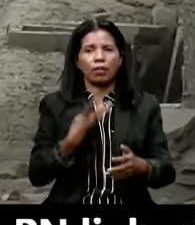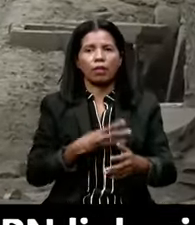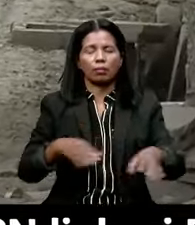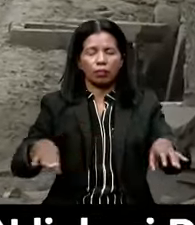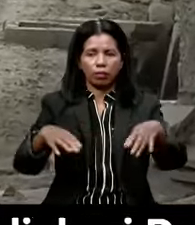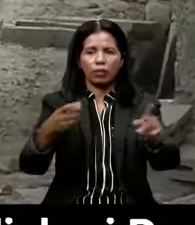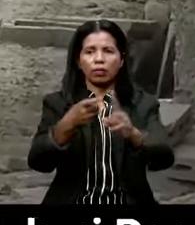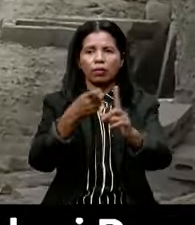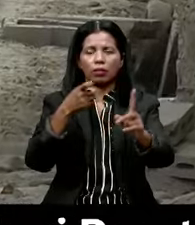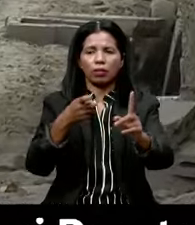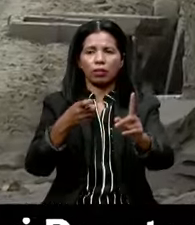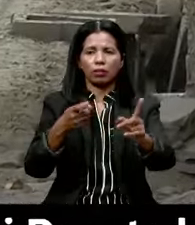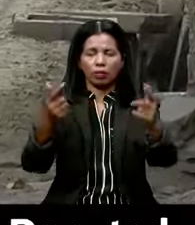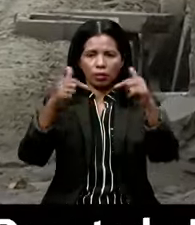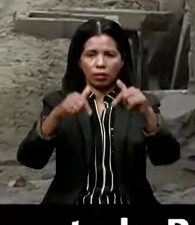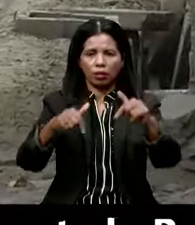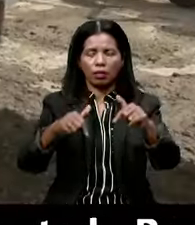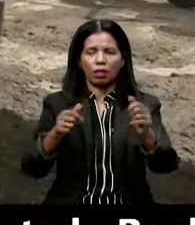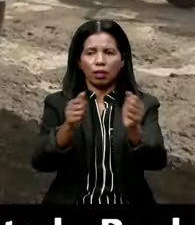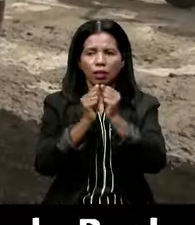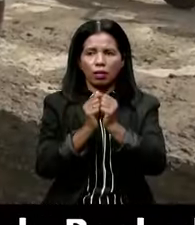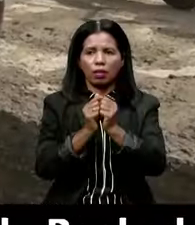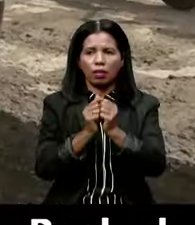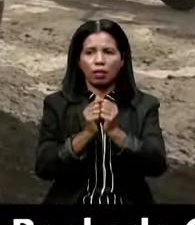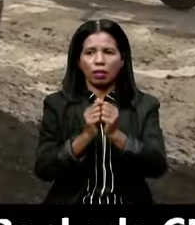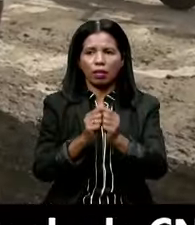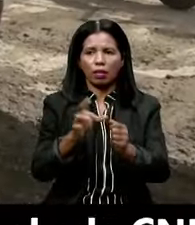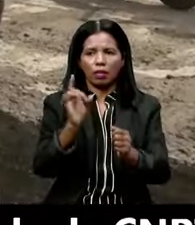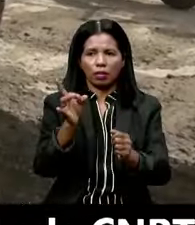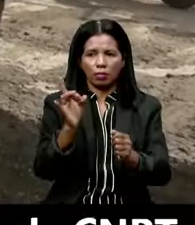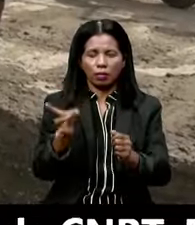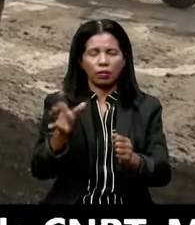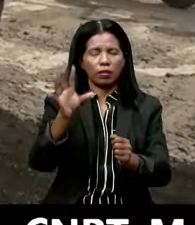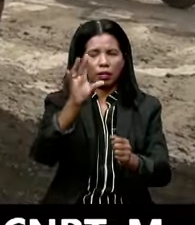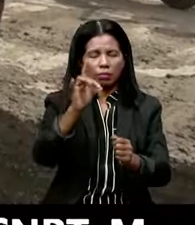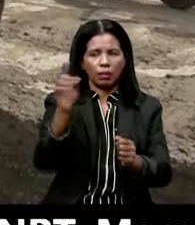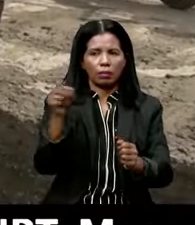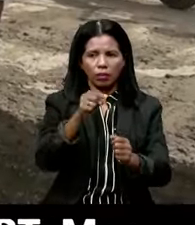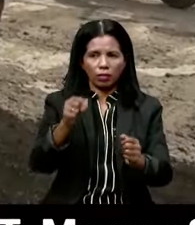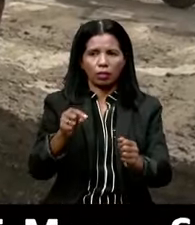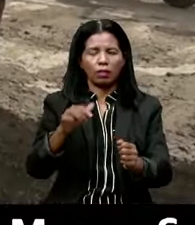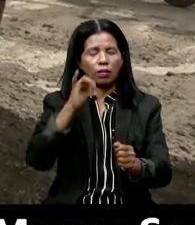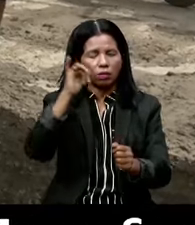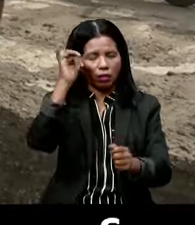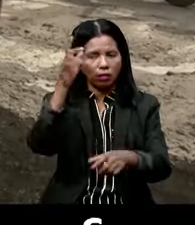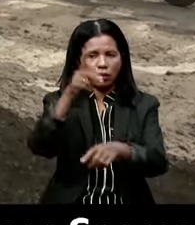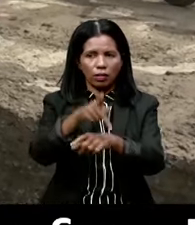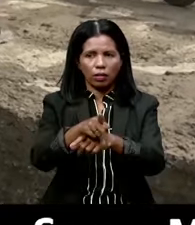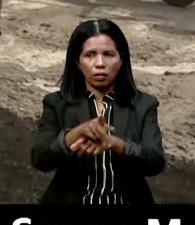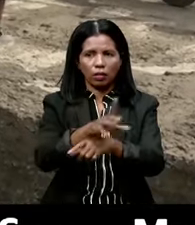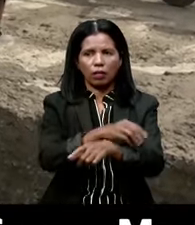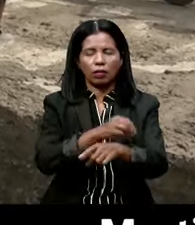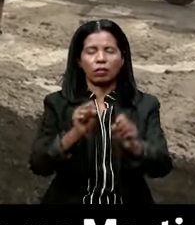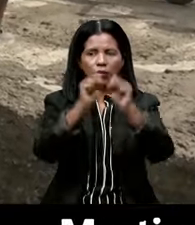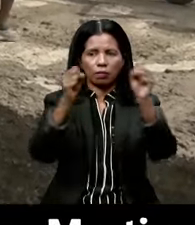be estar por meto em poine, a moto be enampulapan persena. Nebe horikalan o deste be